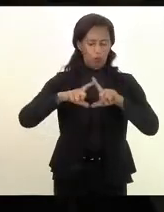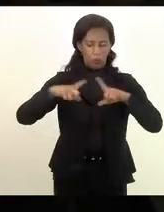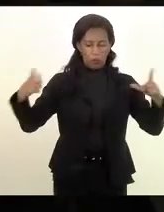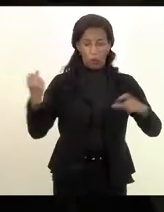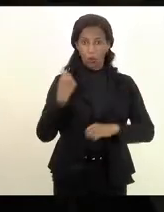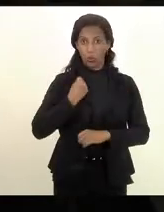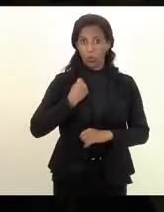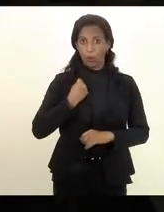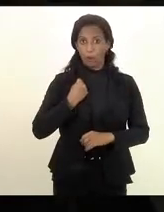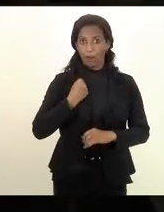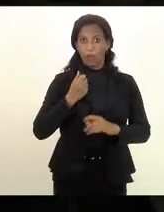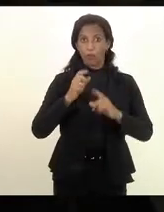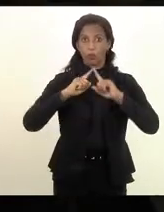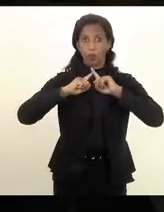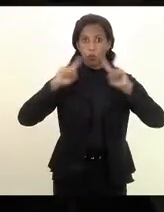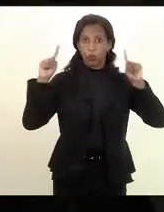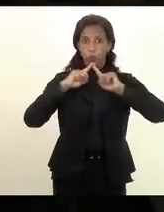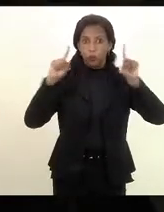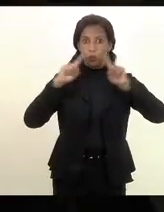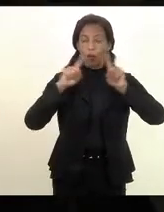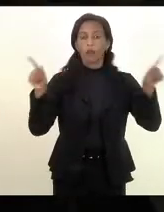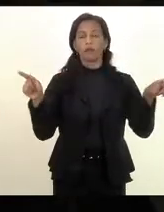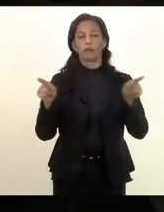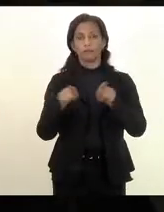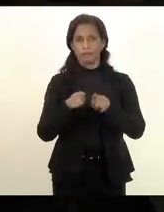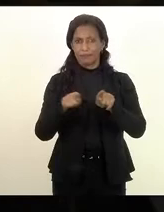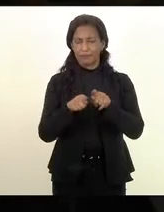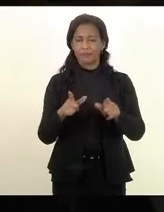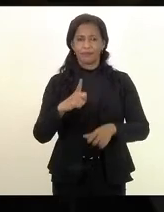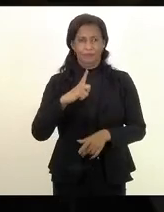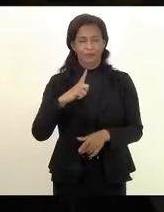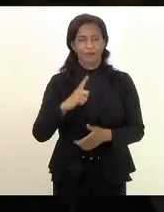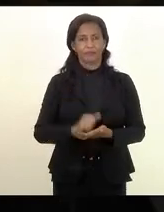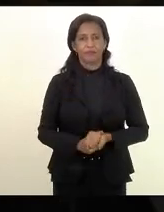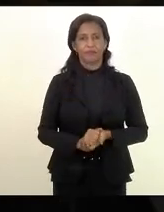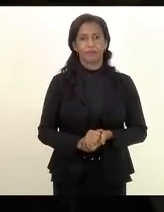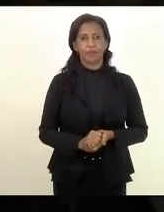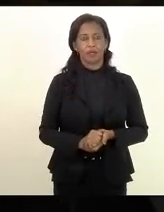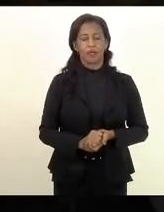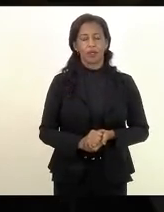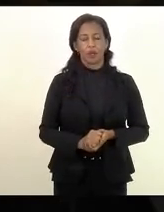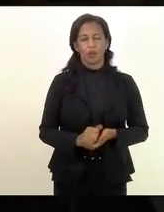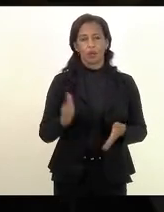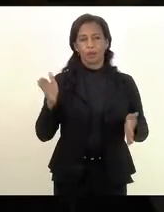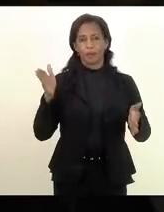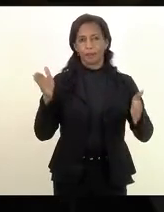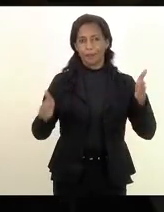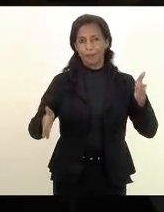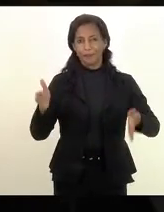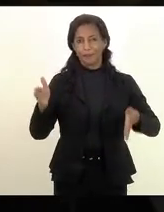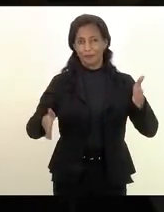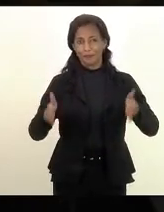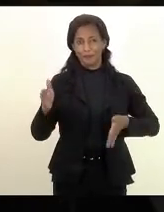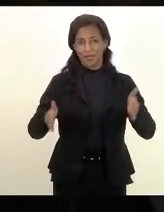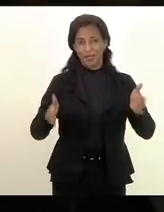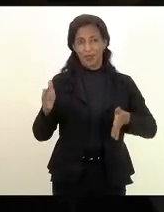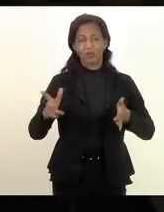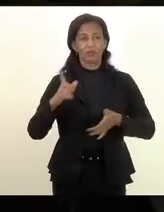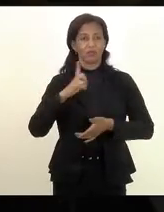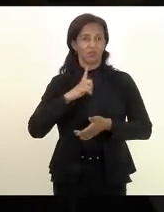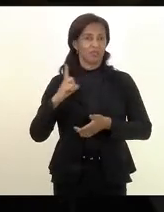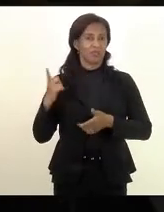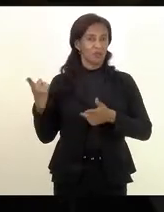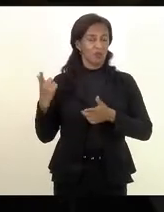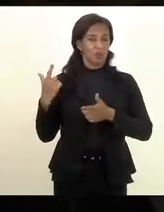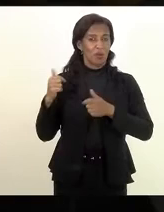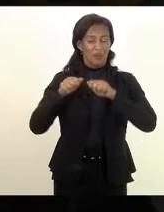número de denúncias mas ainda assim nós vivemos no período recente dramaticamente esse tema